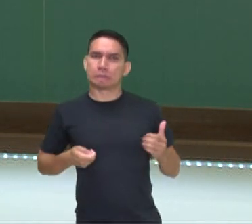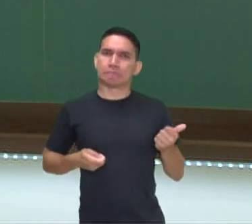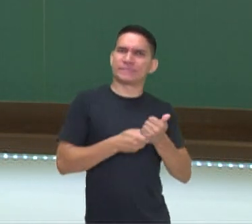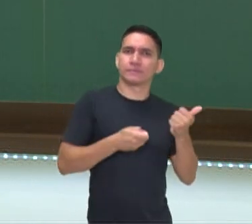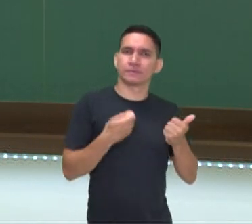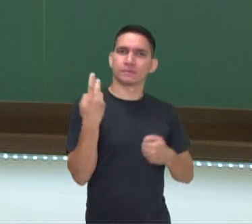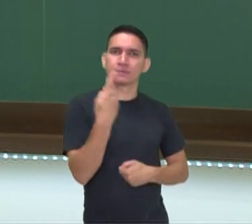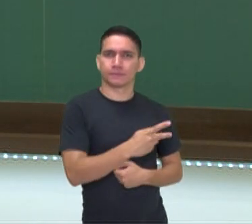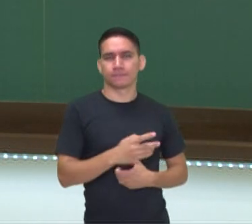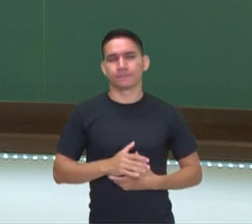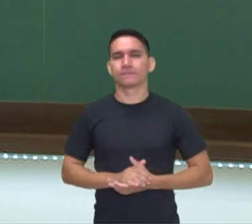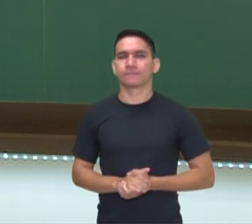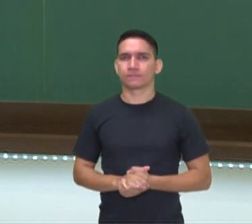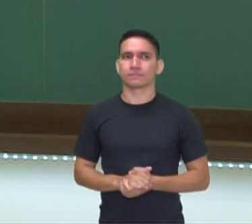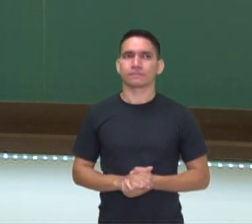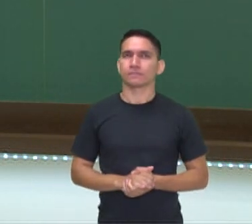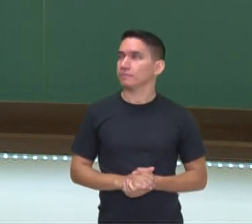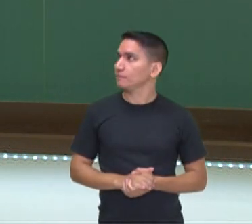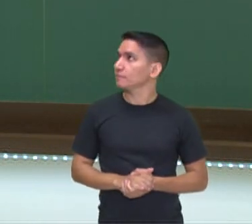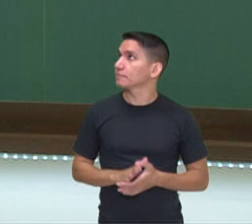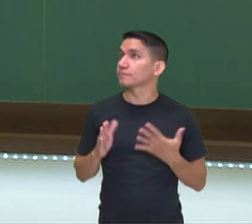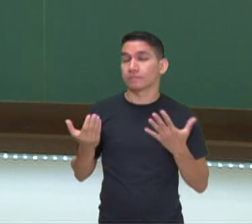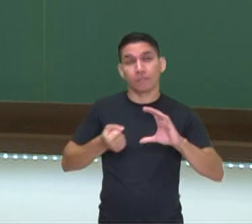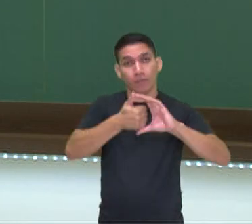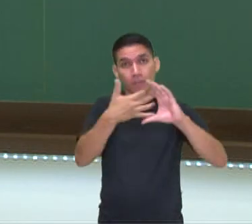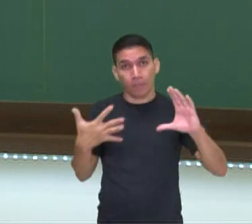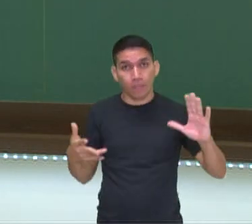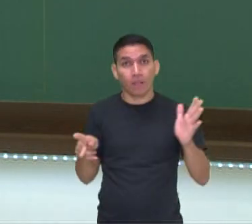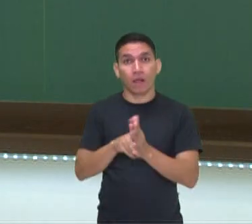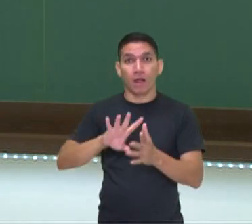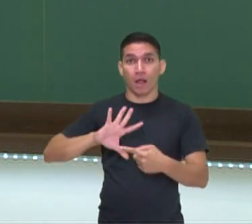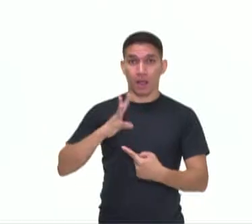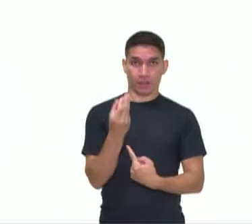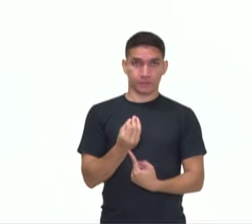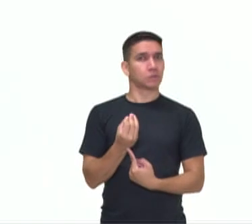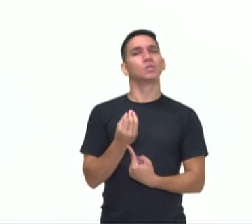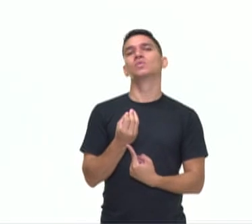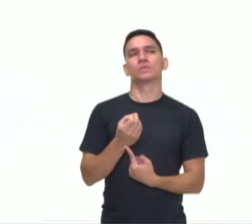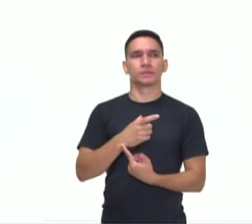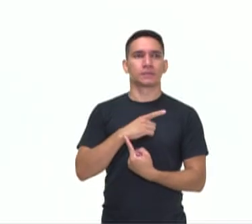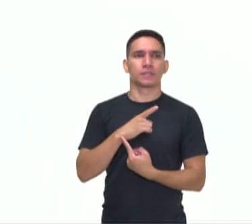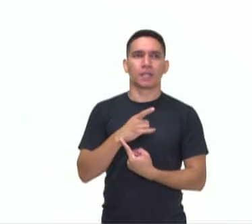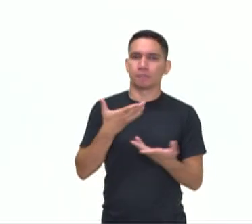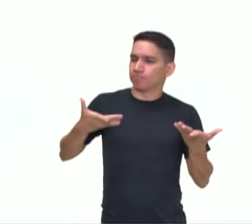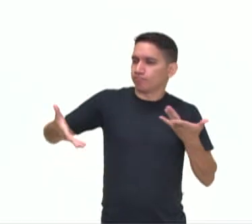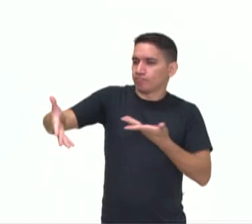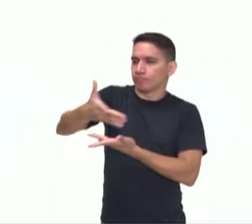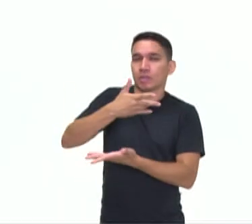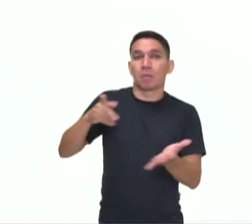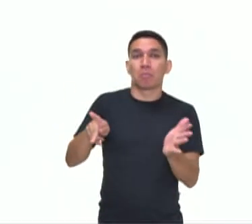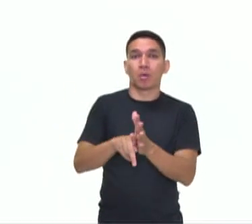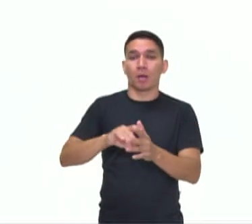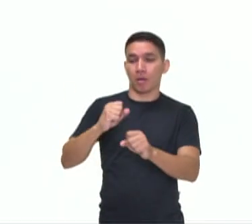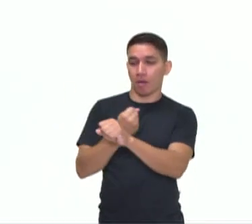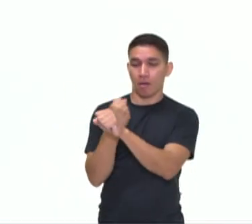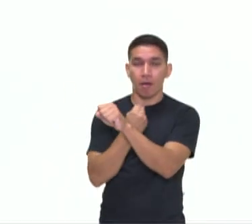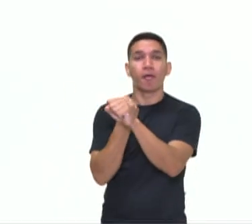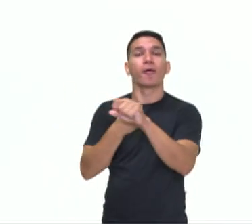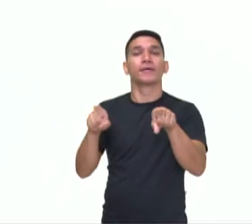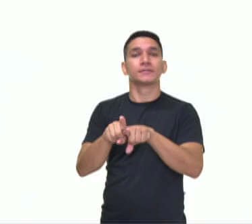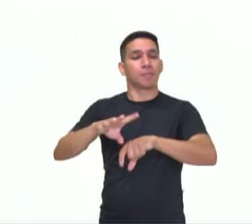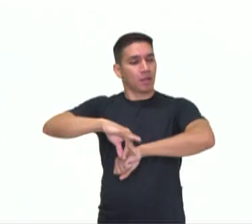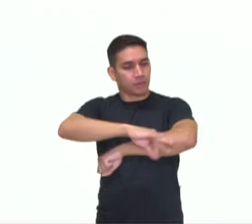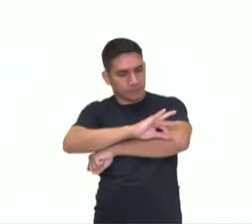igreja. Tá? Então, as características da arte, entrelaçamento entre arquitetura e escultura. A gente lembra